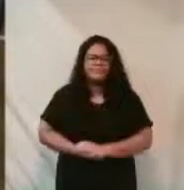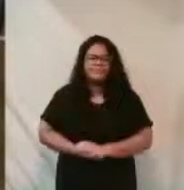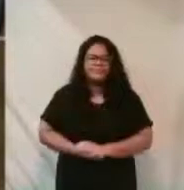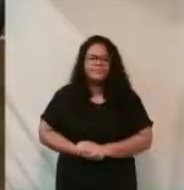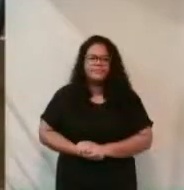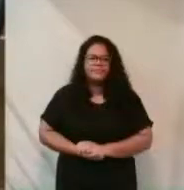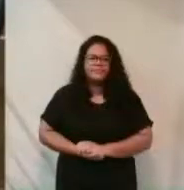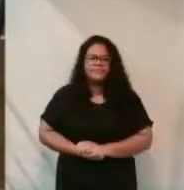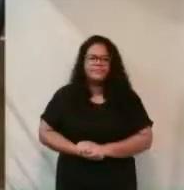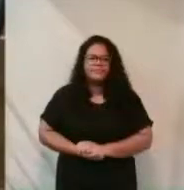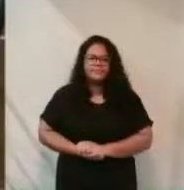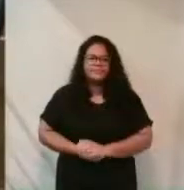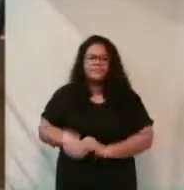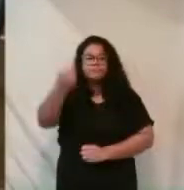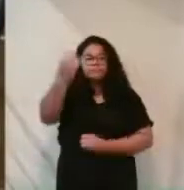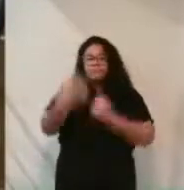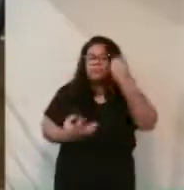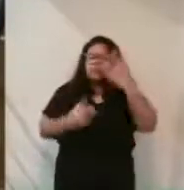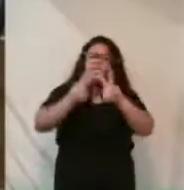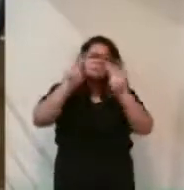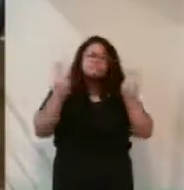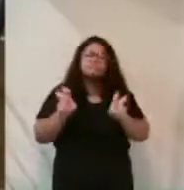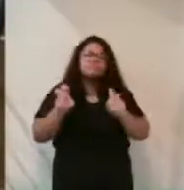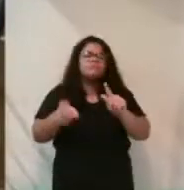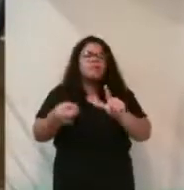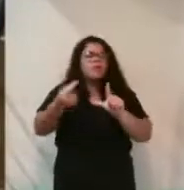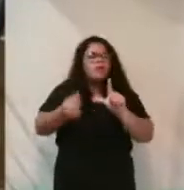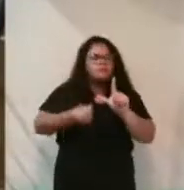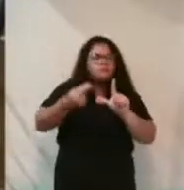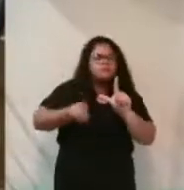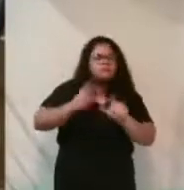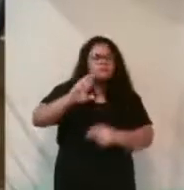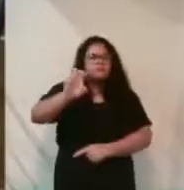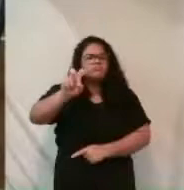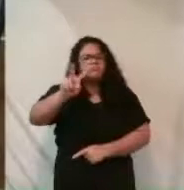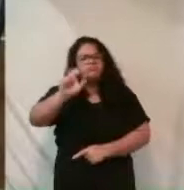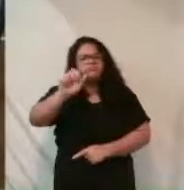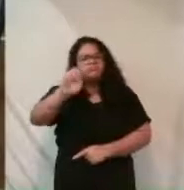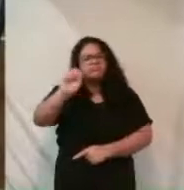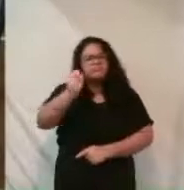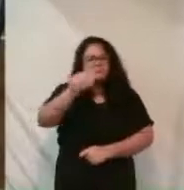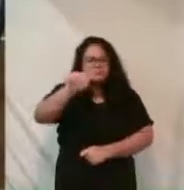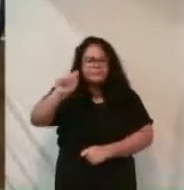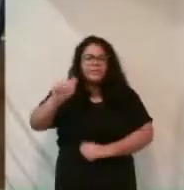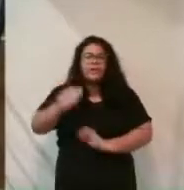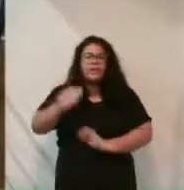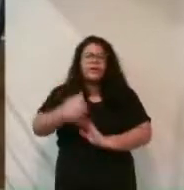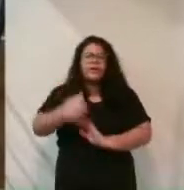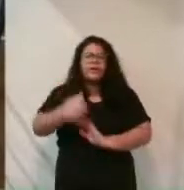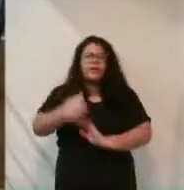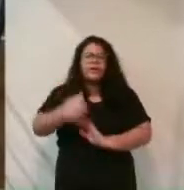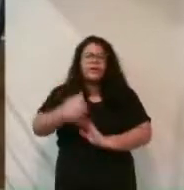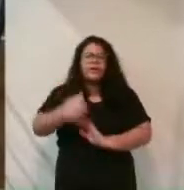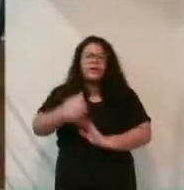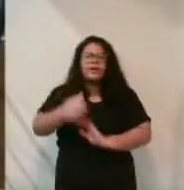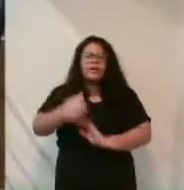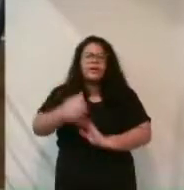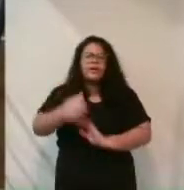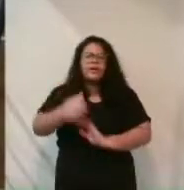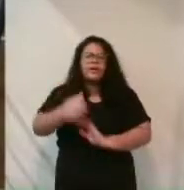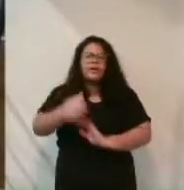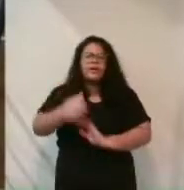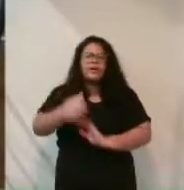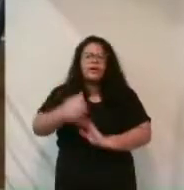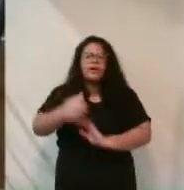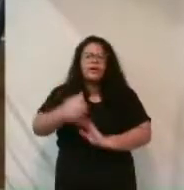para falar a respeito da logística reversa, da importância dos setores econômicos